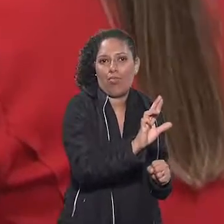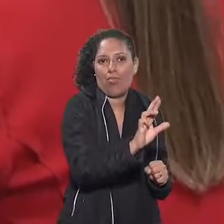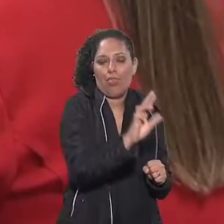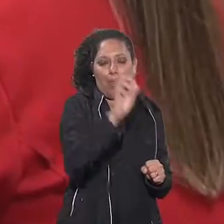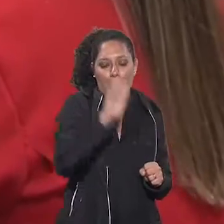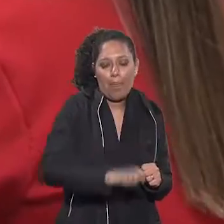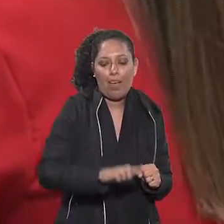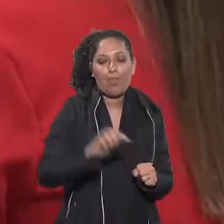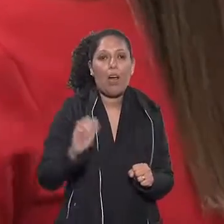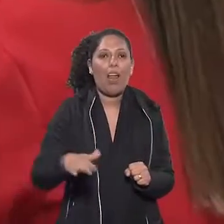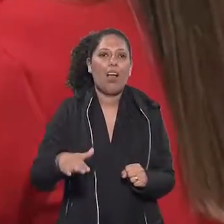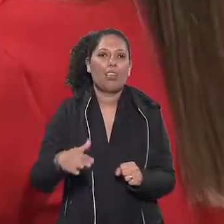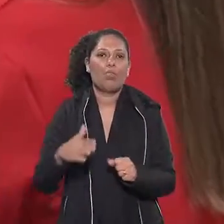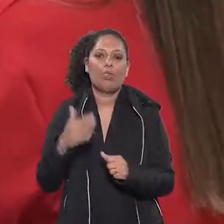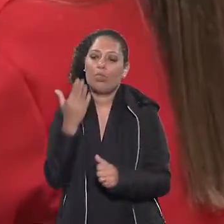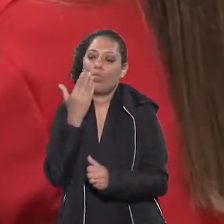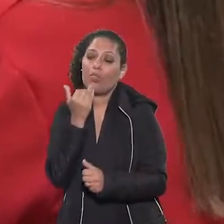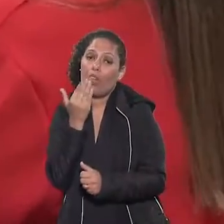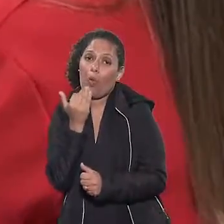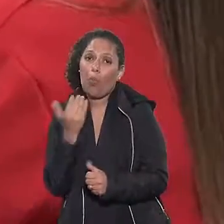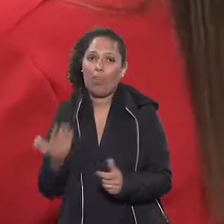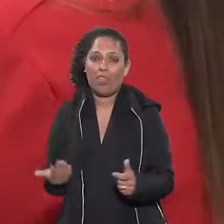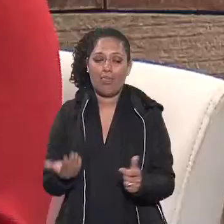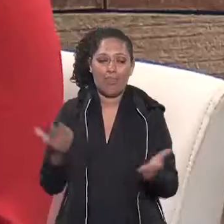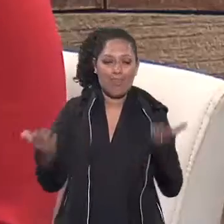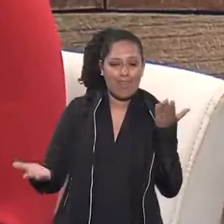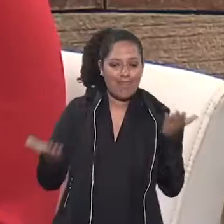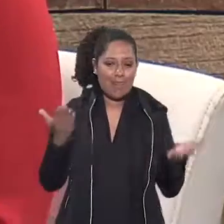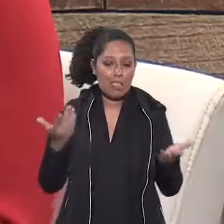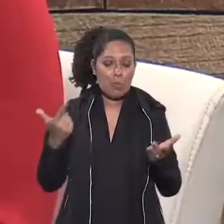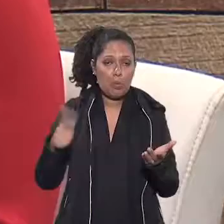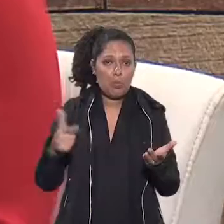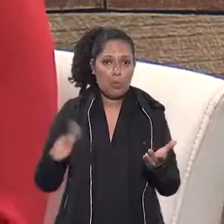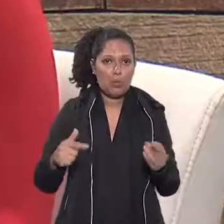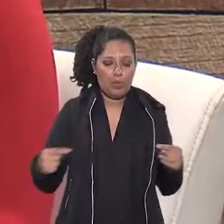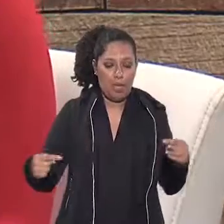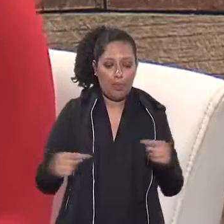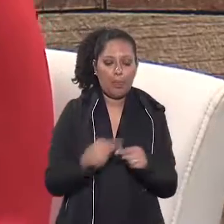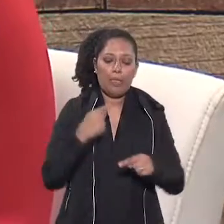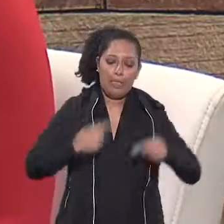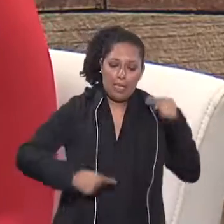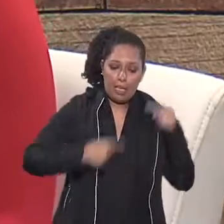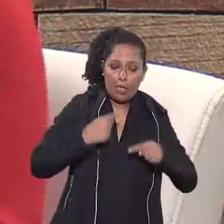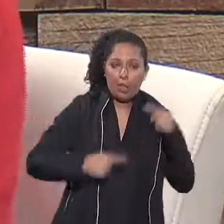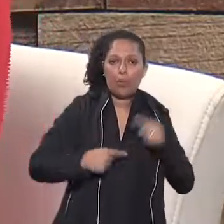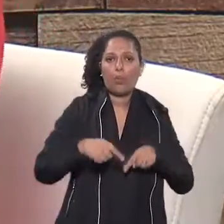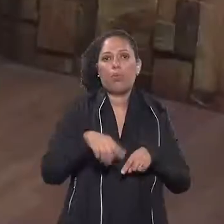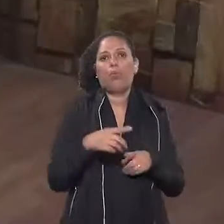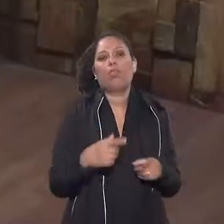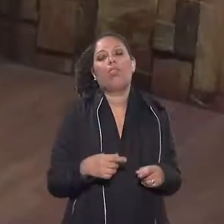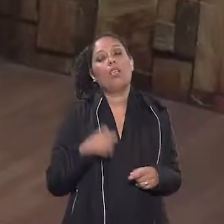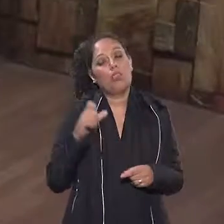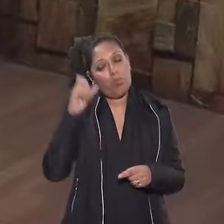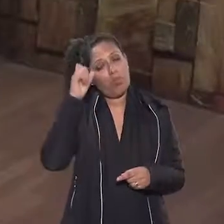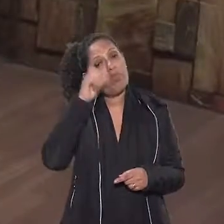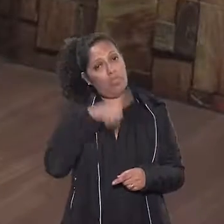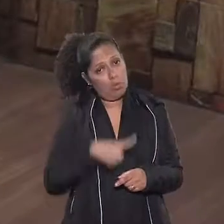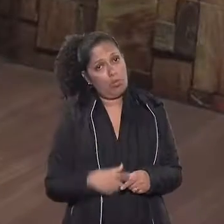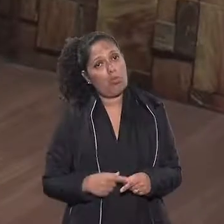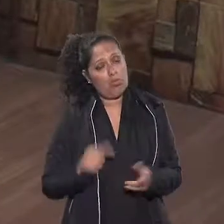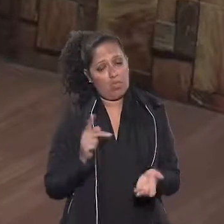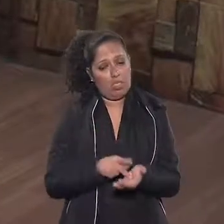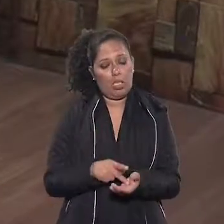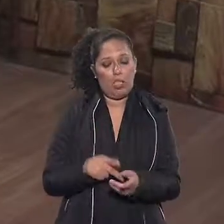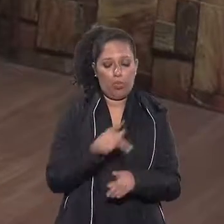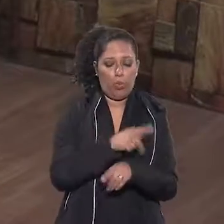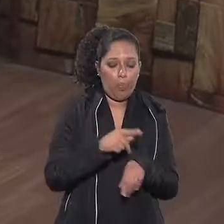de comida. Exatamente. Então fica desequilibrado em função da condição social, econômica mesmo da população. Isso é uma questão complicada, porque é claro